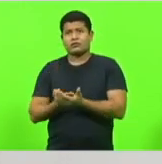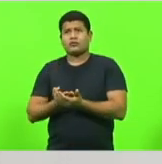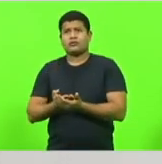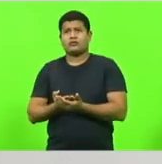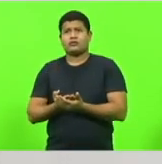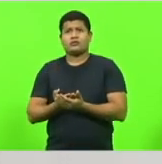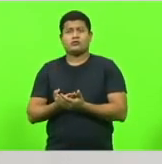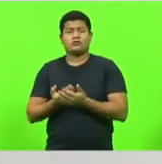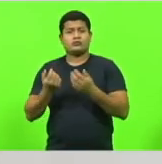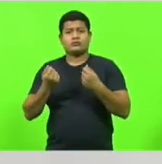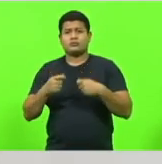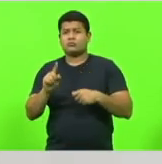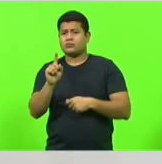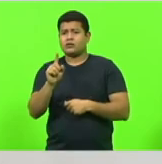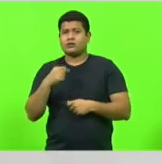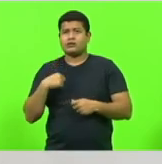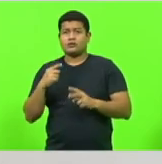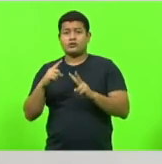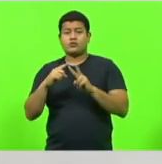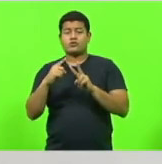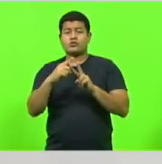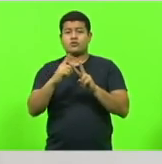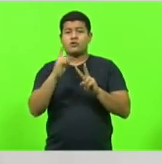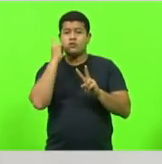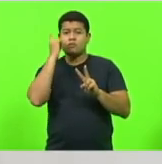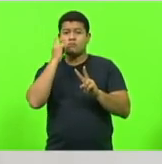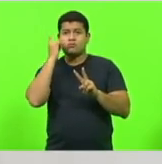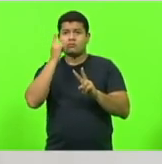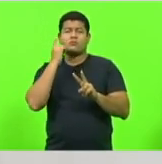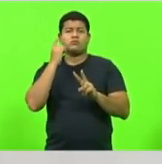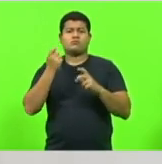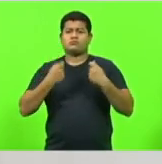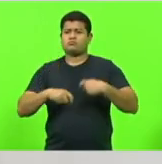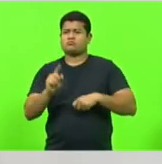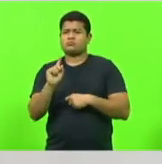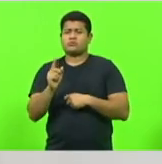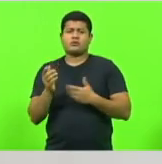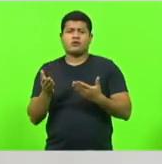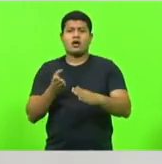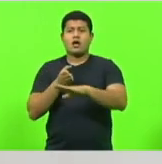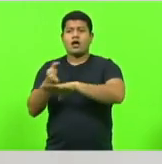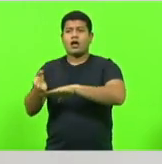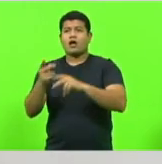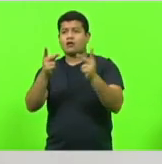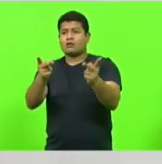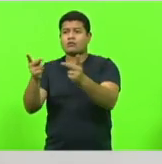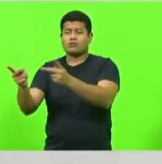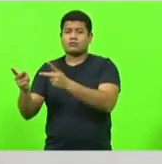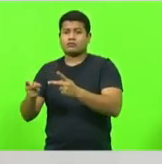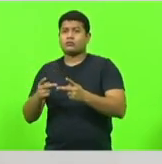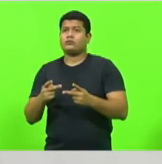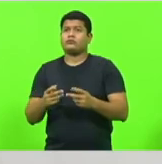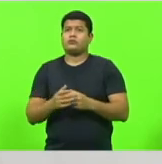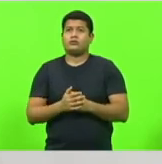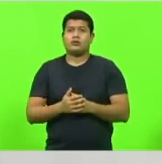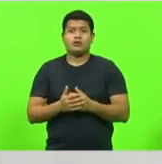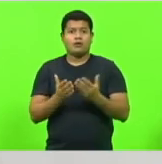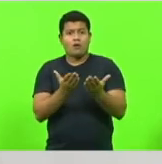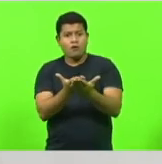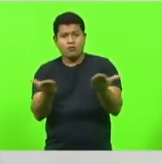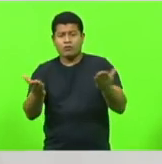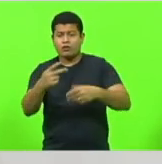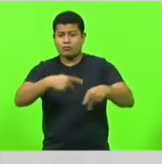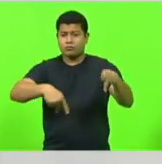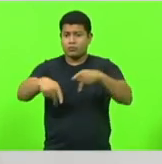2 deputados para isso. Não precisa mais do que 2. Então, padeceis por falta de informação. Povo catarinense, entra